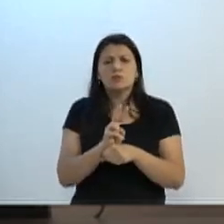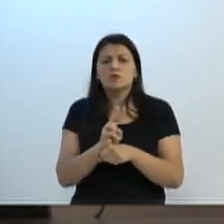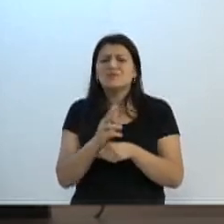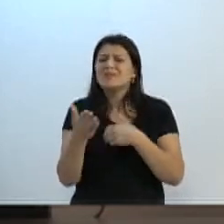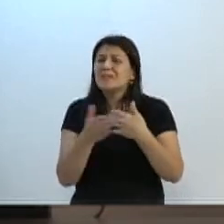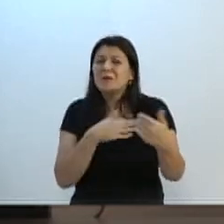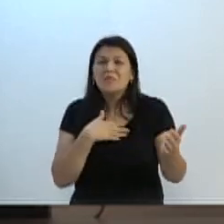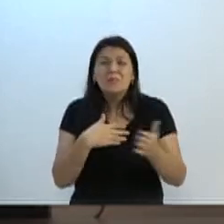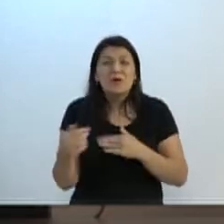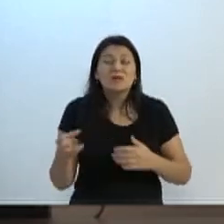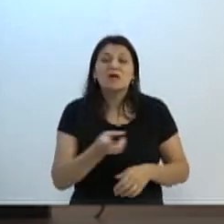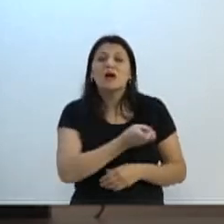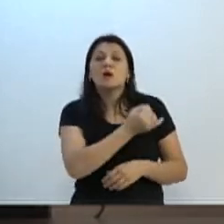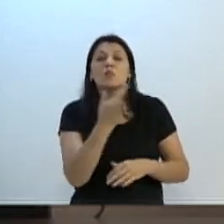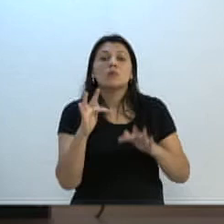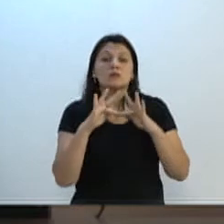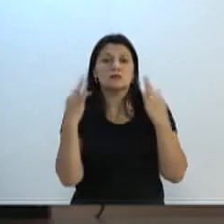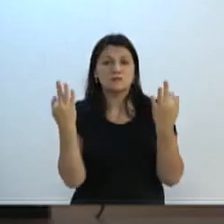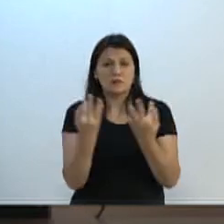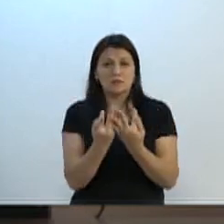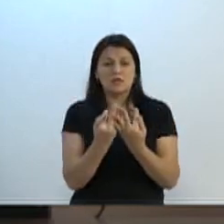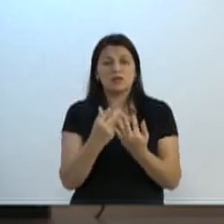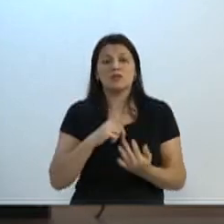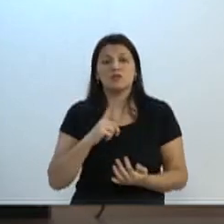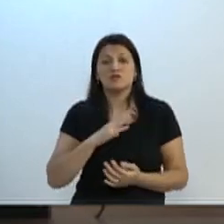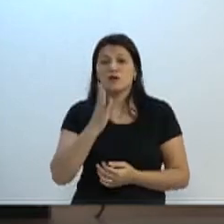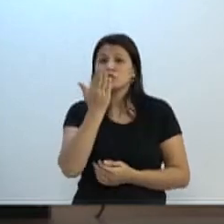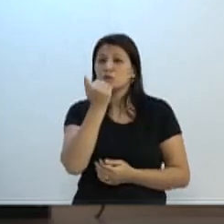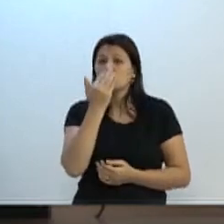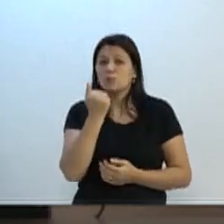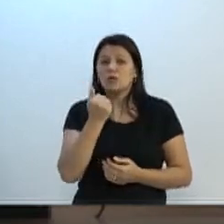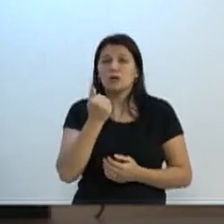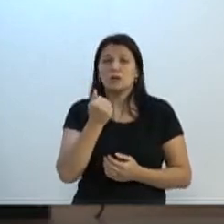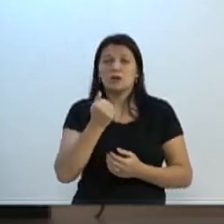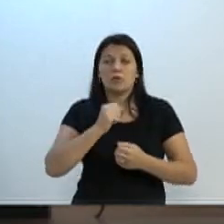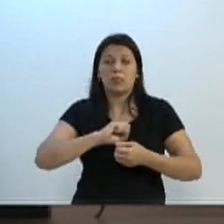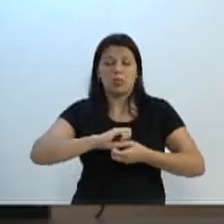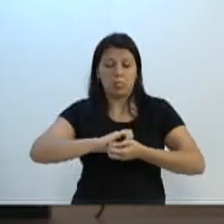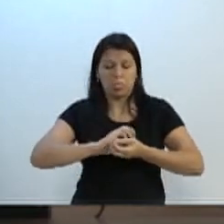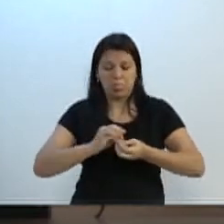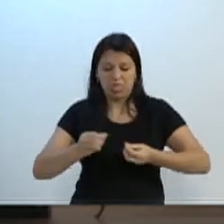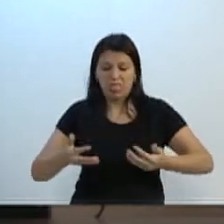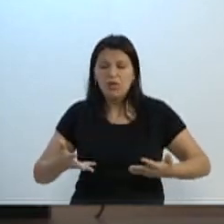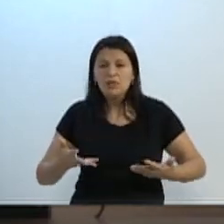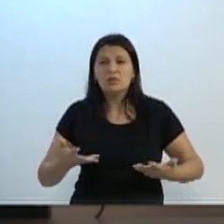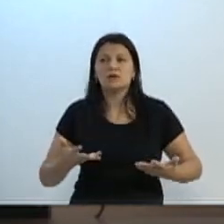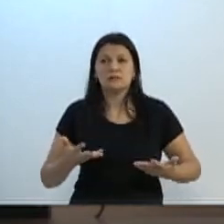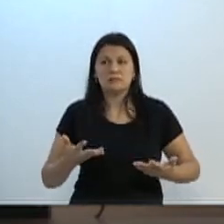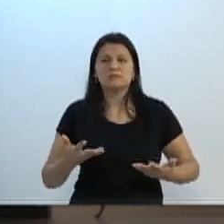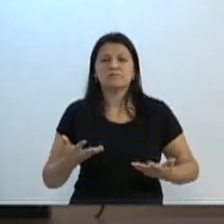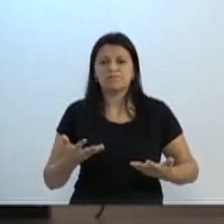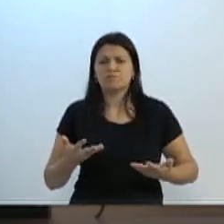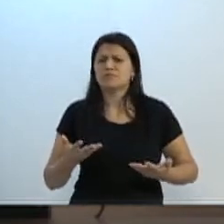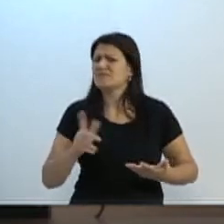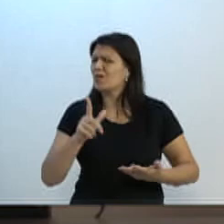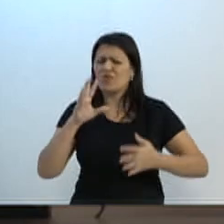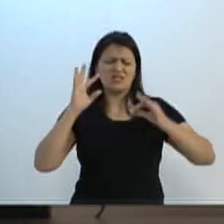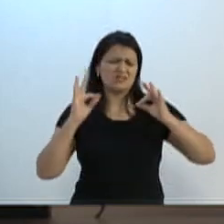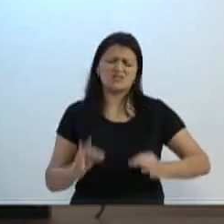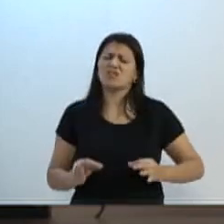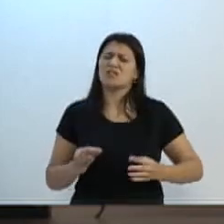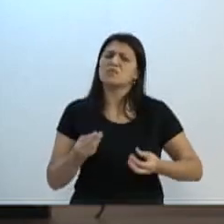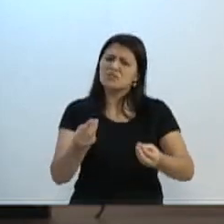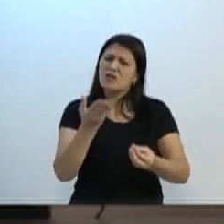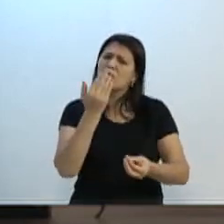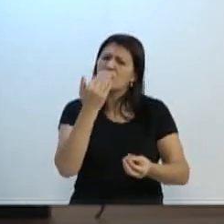uma família que fosse receber alimentação estragada, podre, não é justo pôr na mesa, né, para as crianças, para a família comer. Então